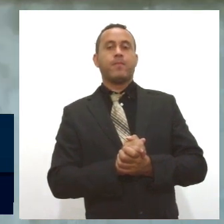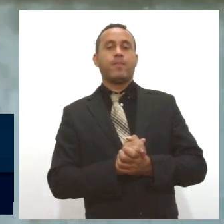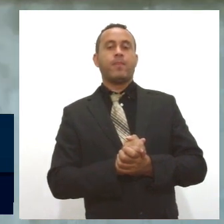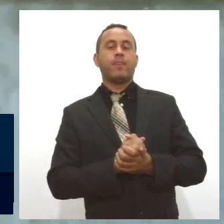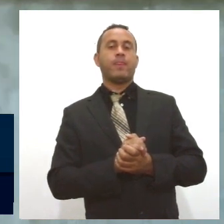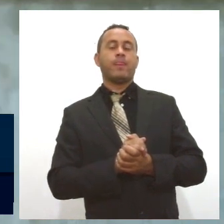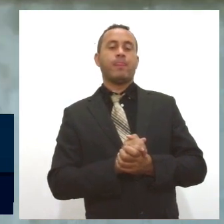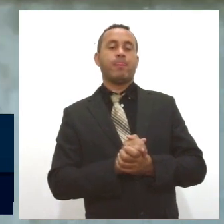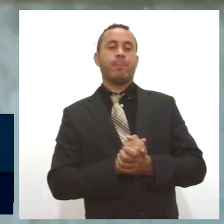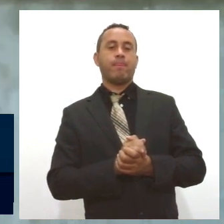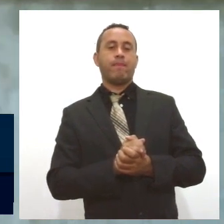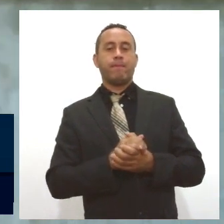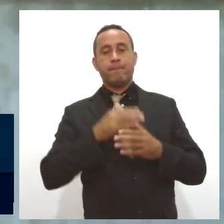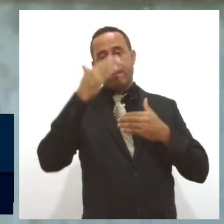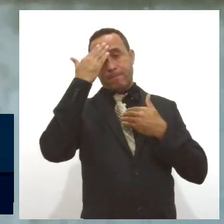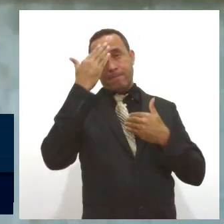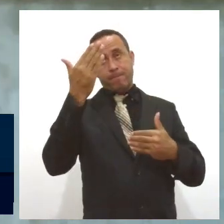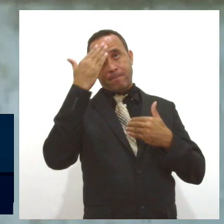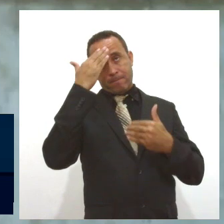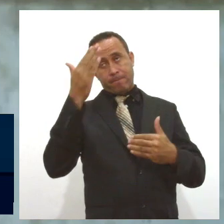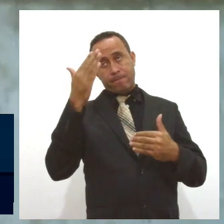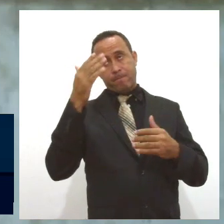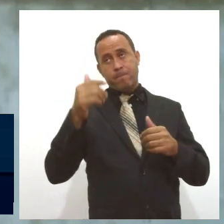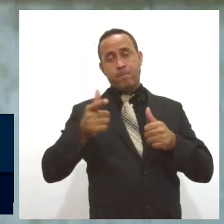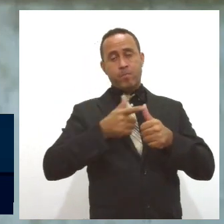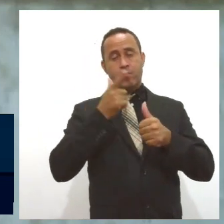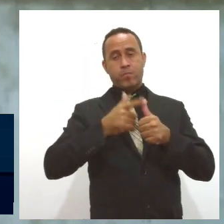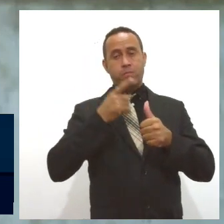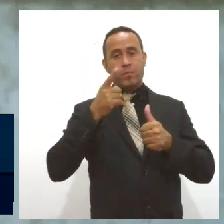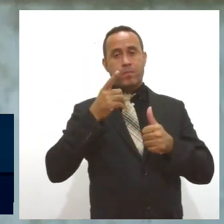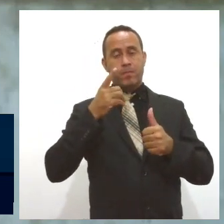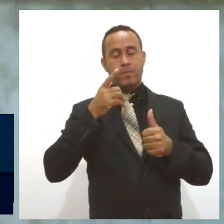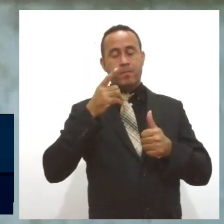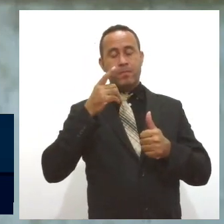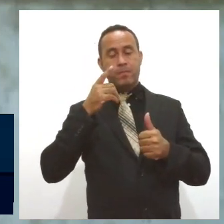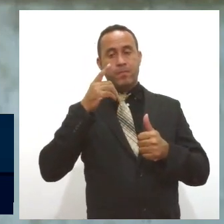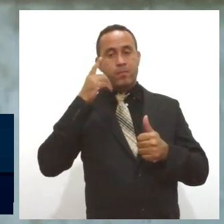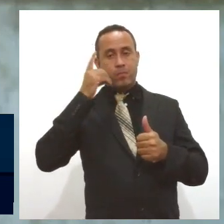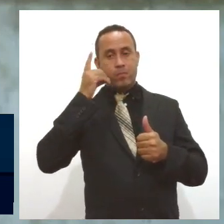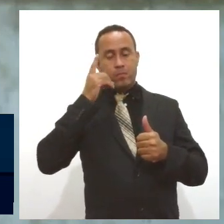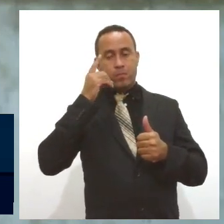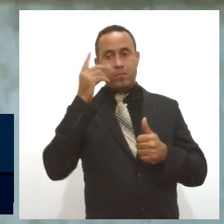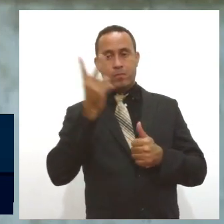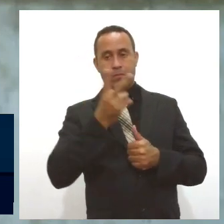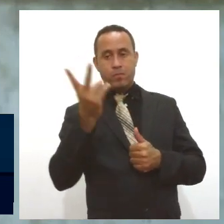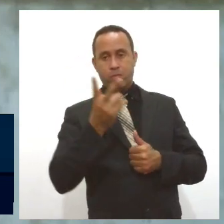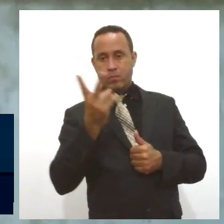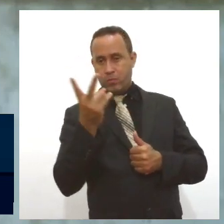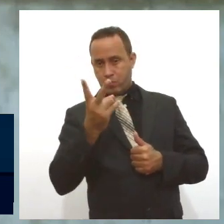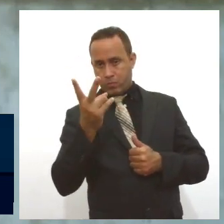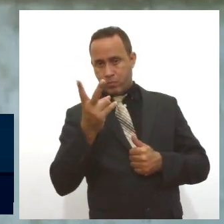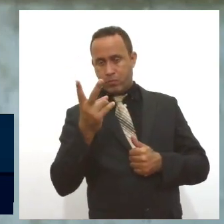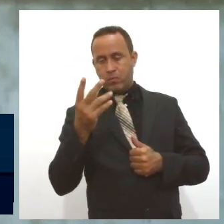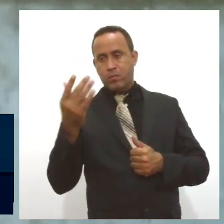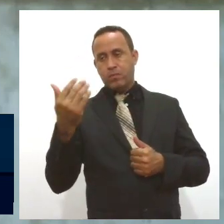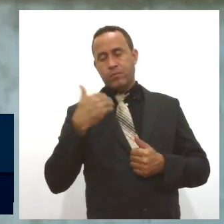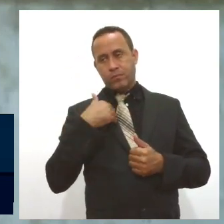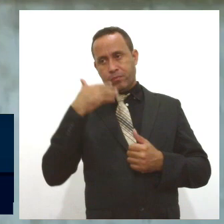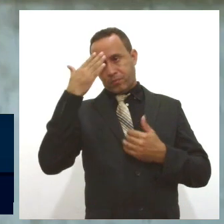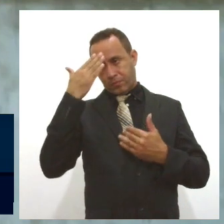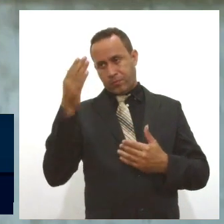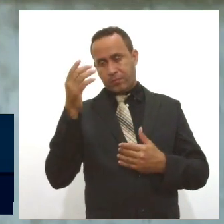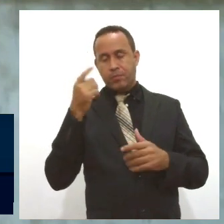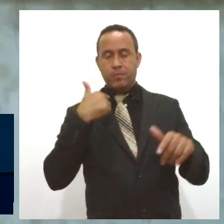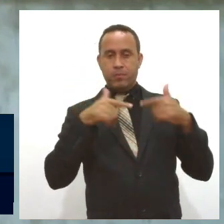Eu quero inicialmente agradecer os elogios emanados aí do deputado Irã Barbosa e da deputada Maria Mendonça por esse